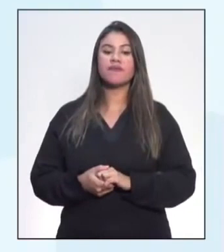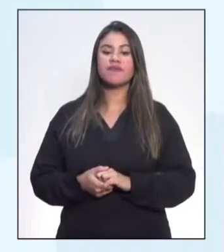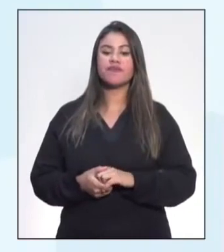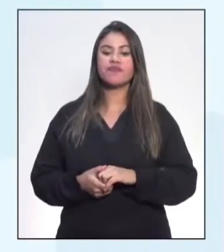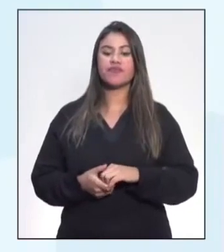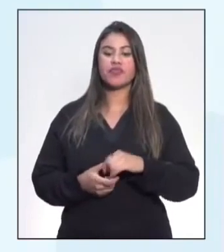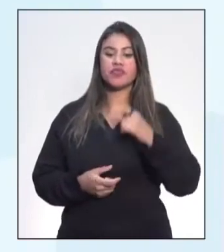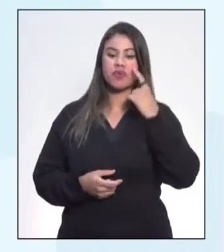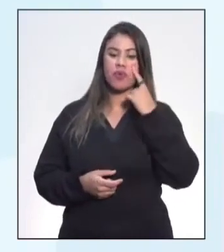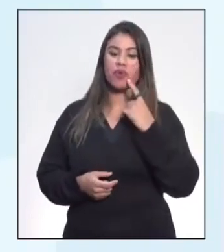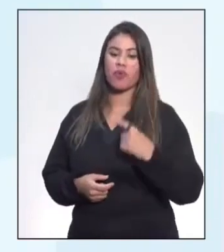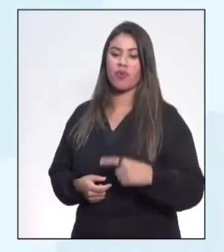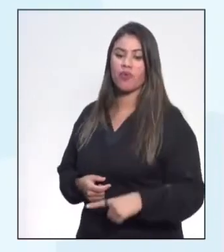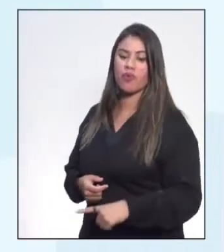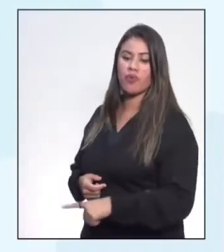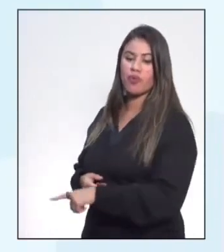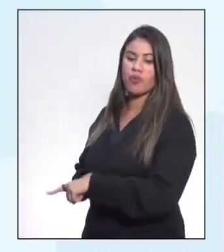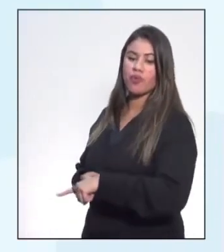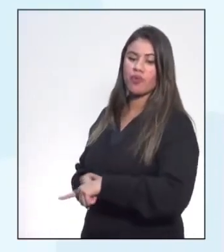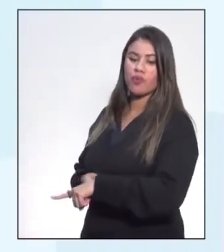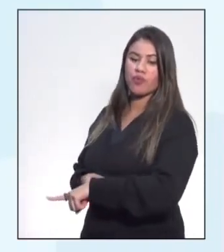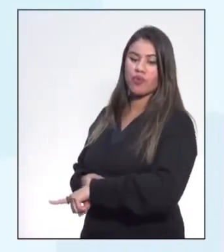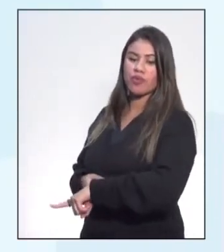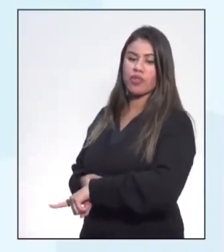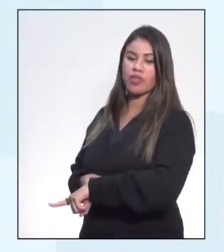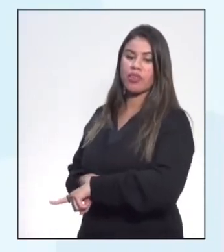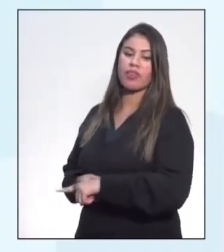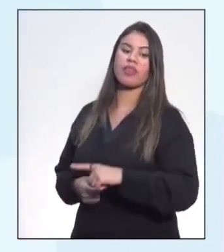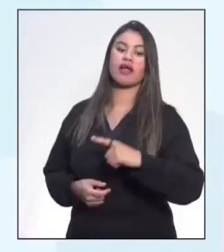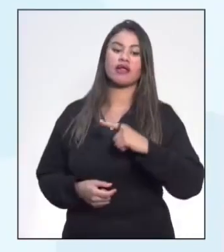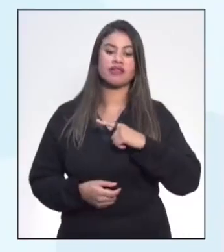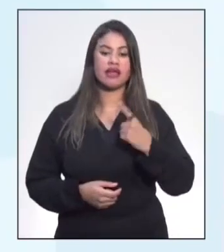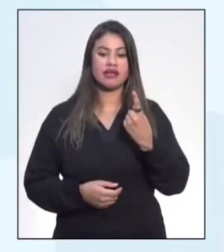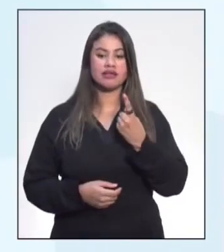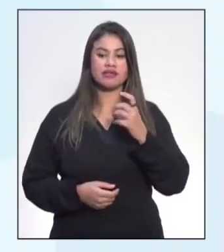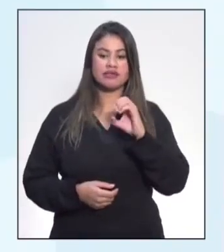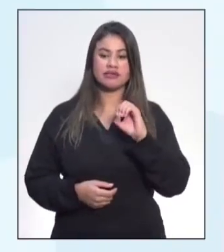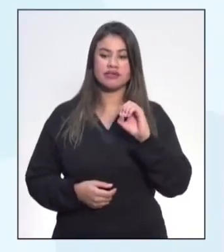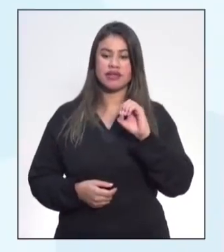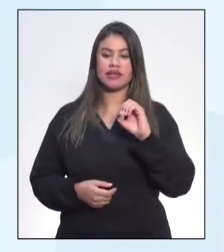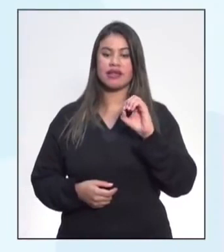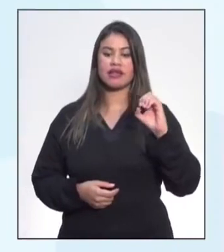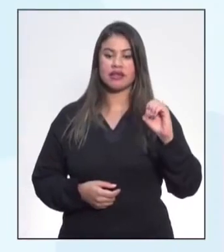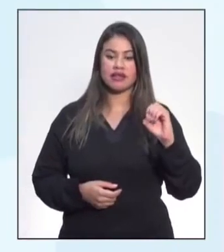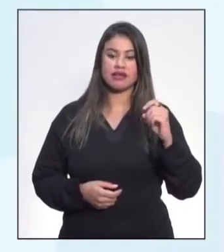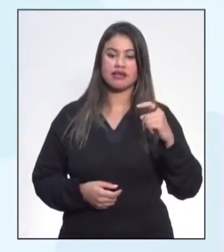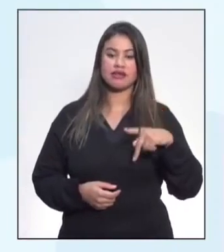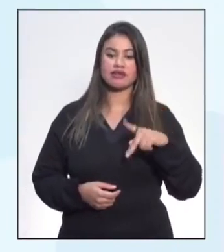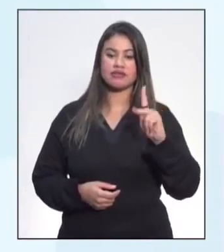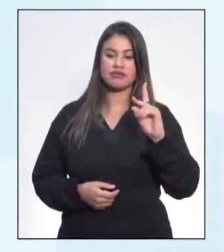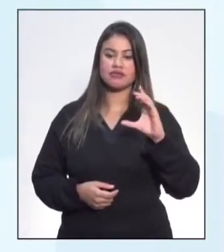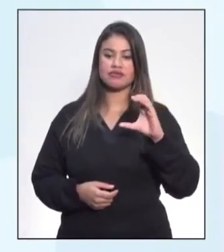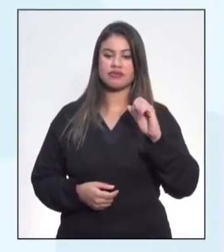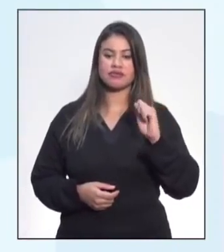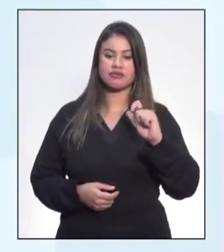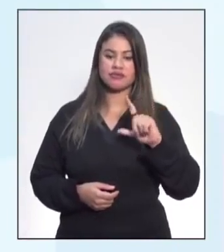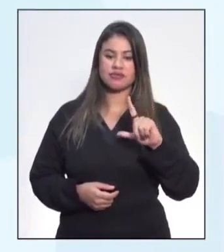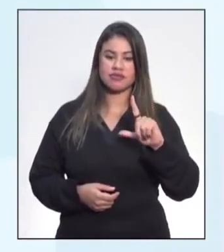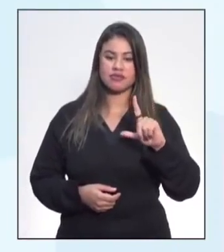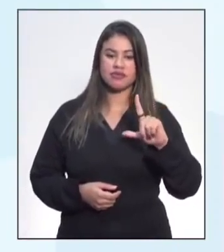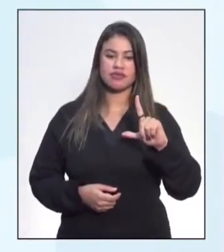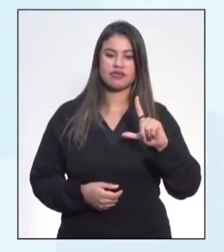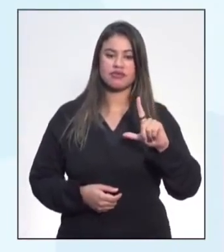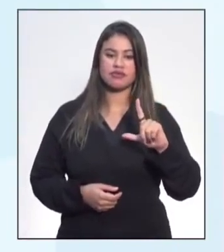olharem lá embaixo, ele vai precisar de 100 quilocaloria. Para eu quebrar o C e o D, precisa de